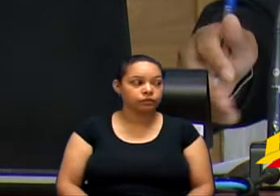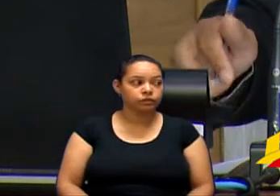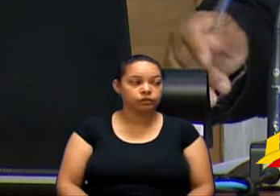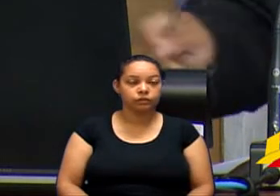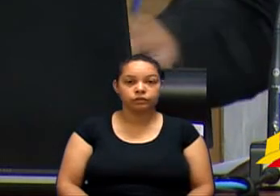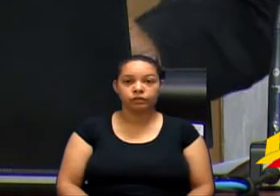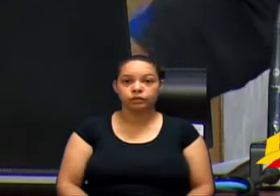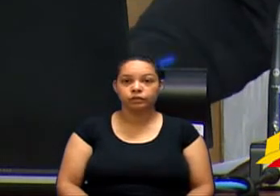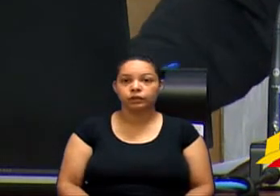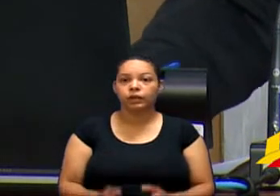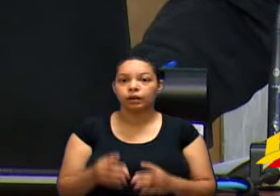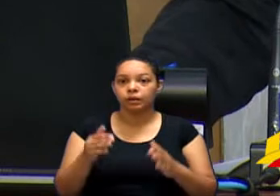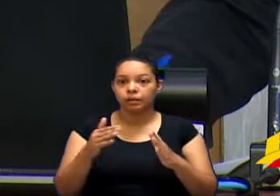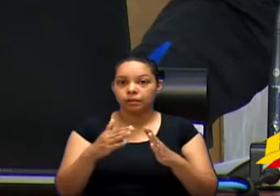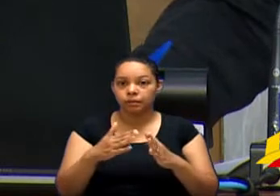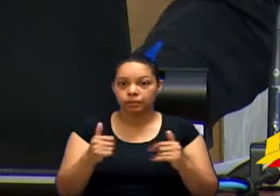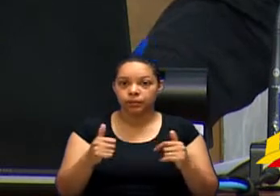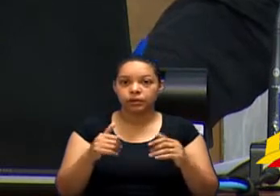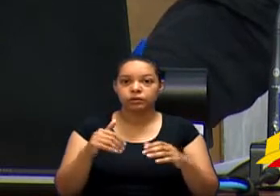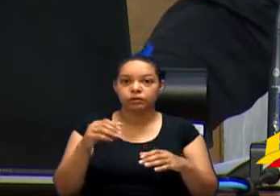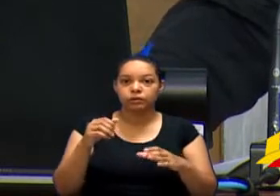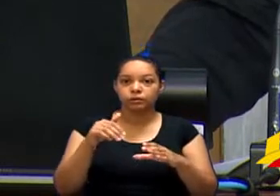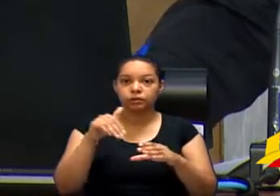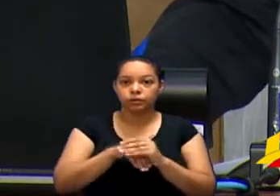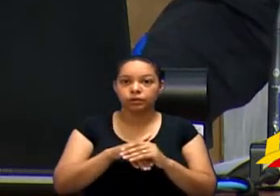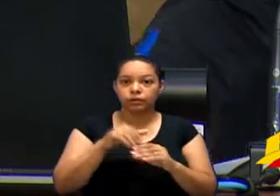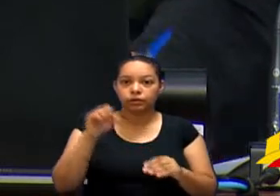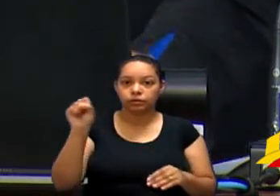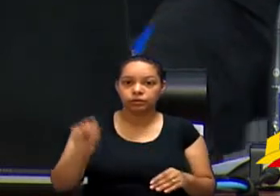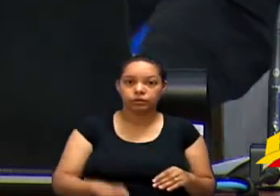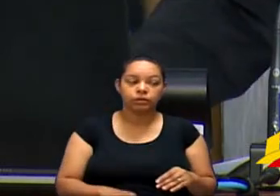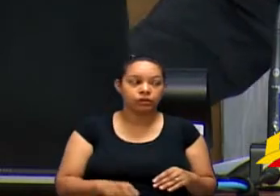Eu voto sim eu peço voto sim é uma adequação